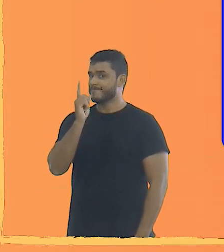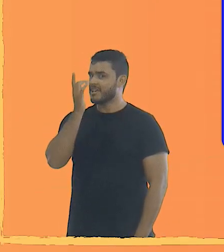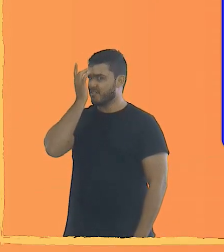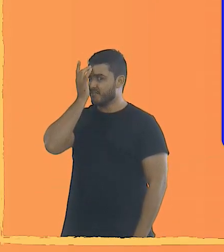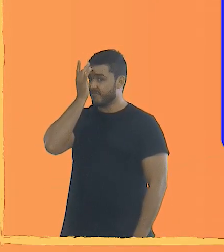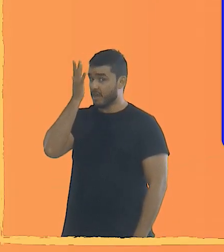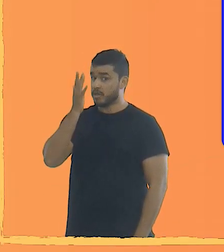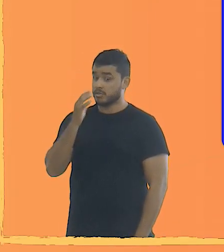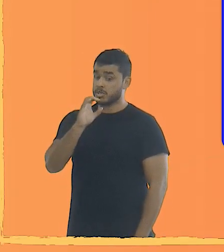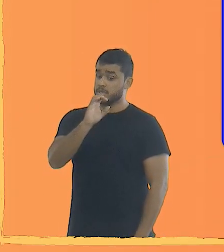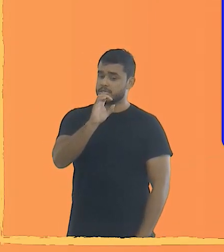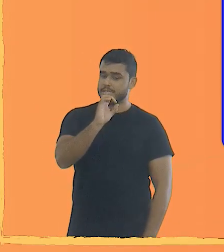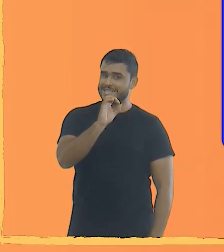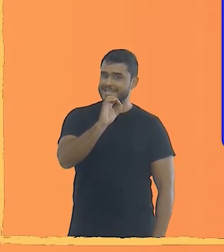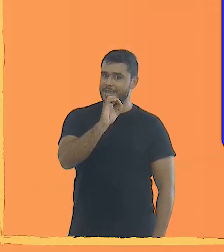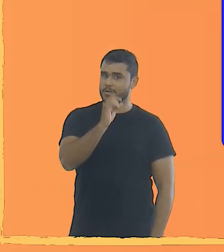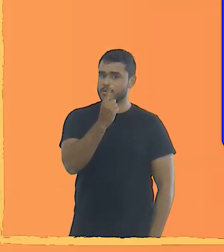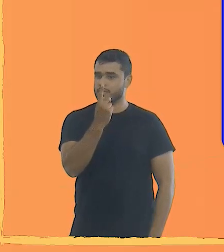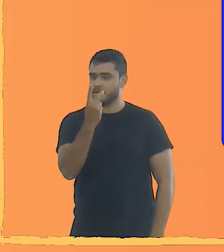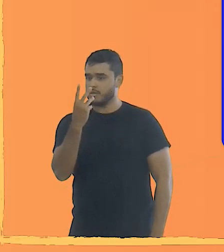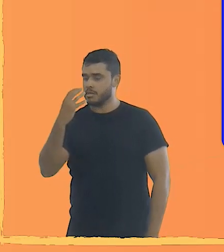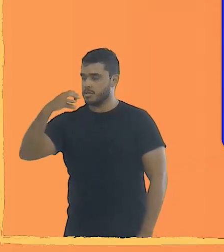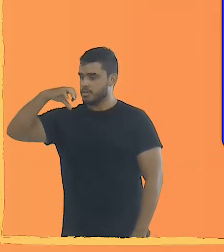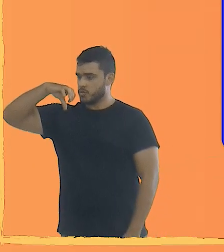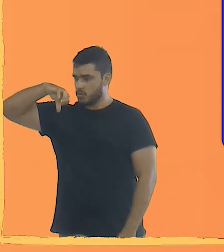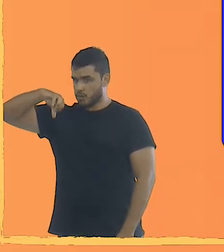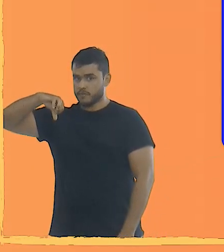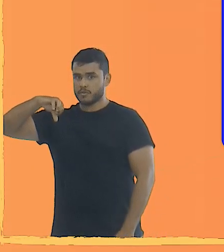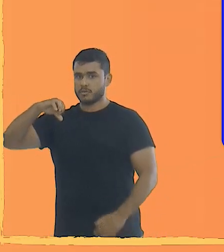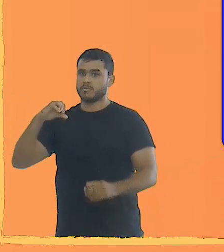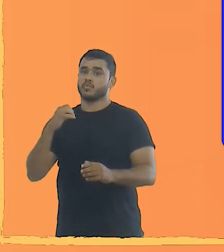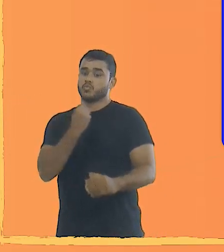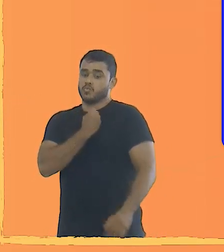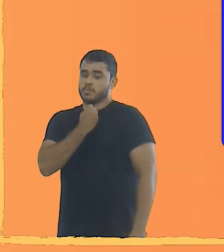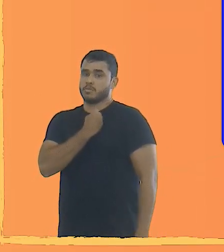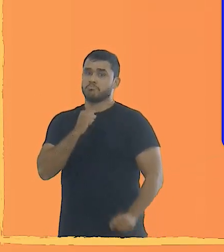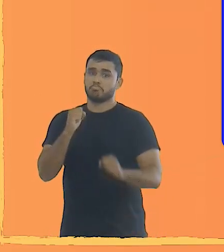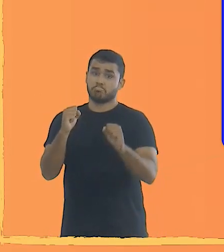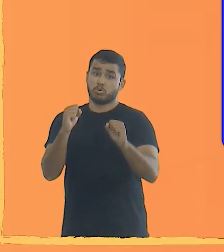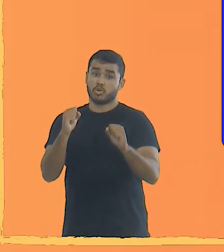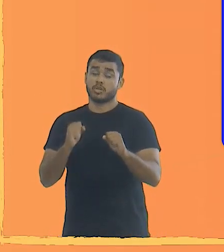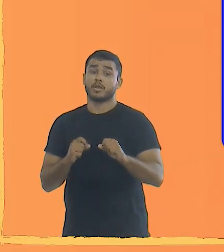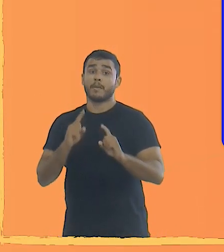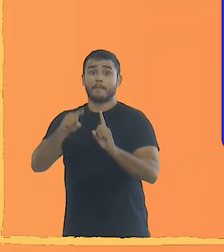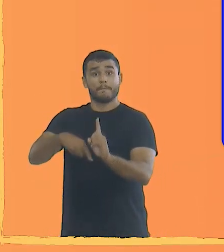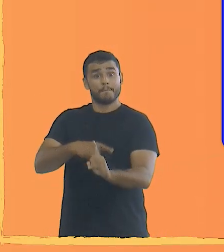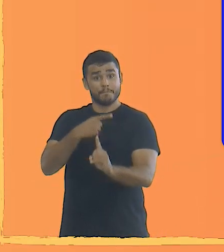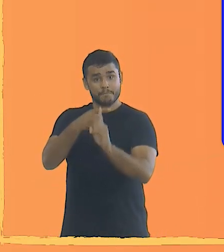as 26 letras do alfabeto e vai contar também os algarismos de 0 a 9. Aí olha só o que é que o